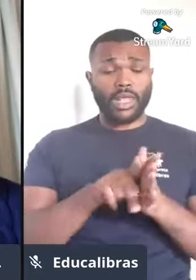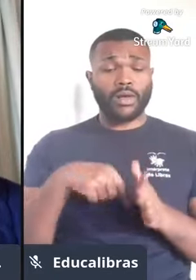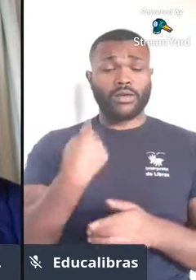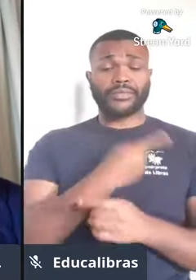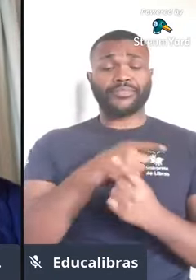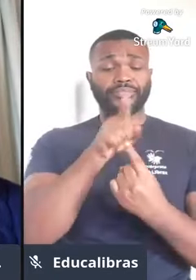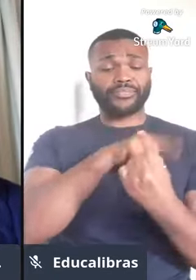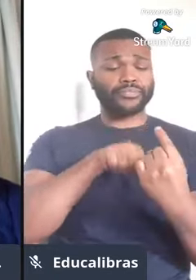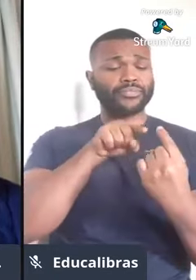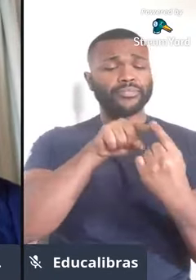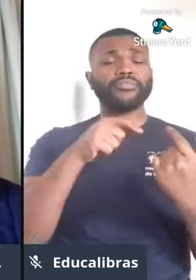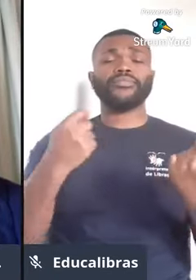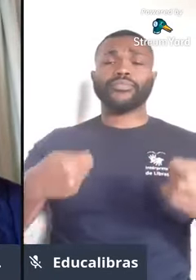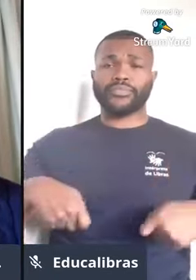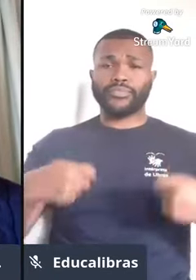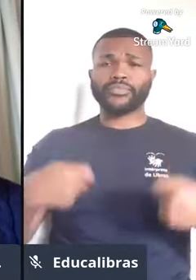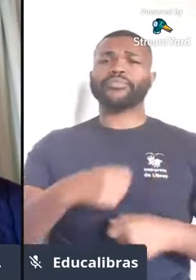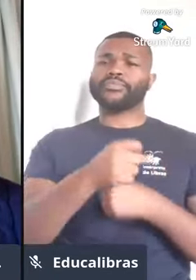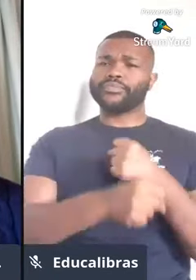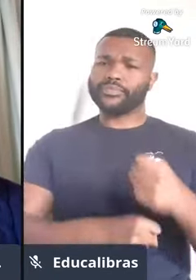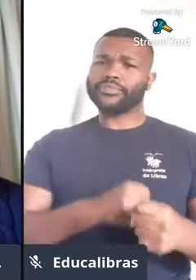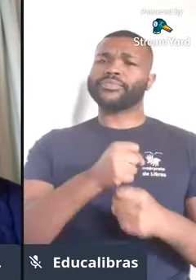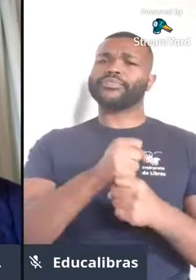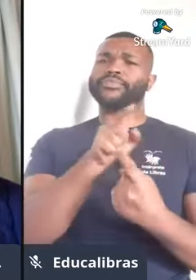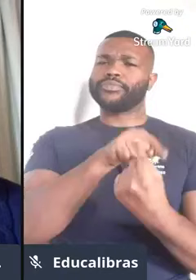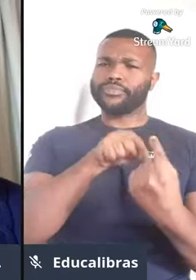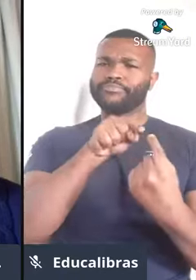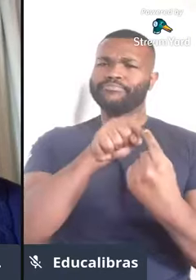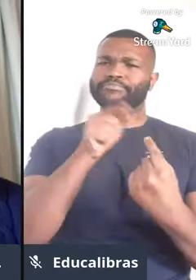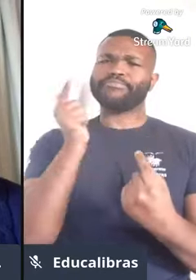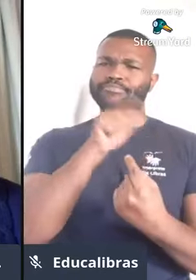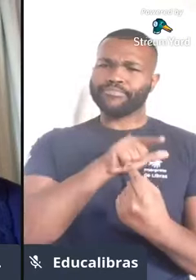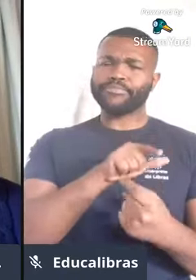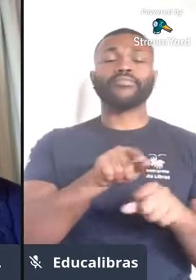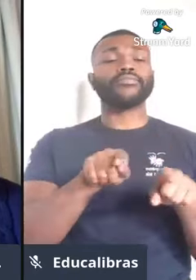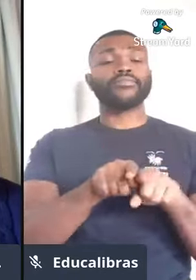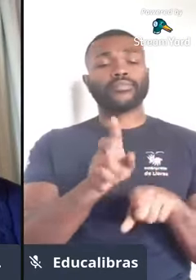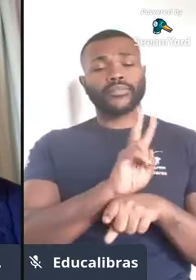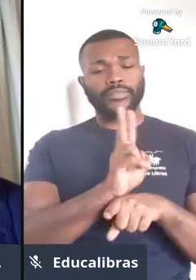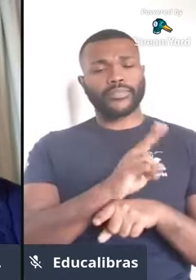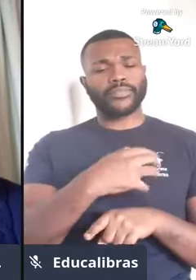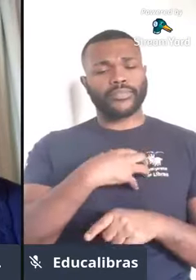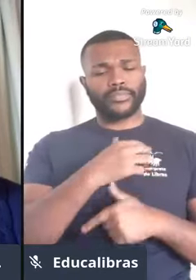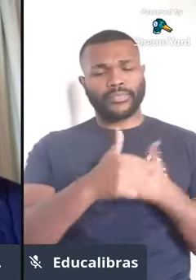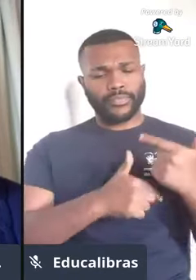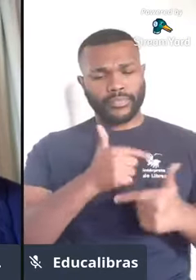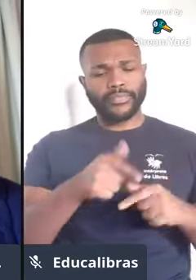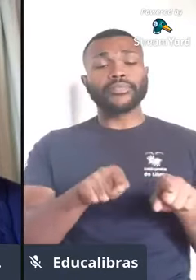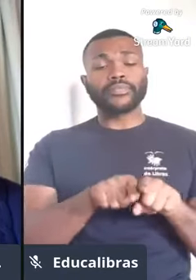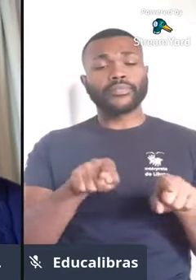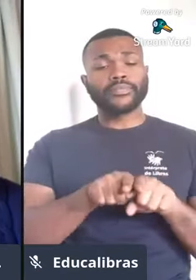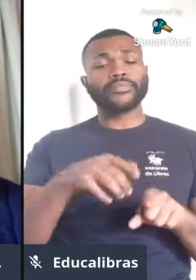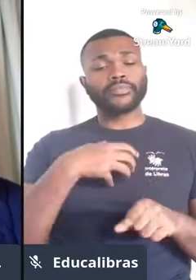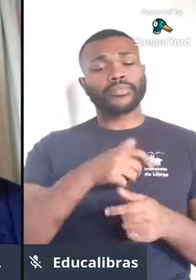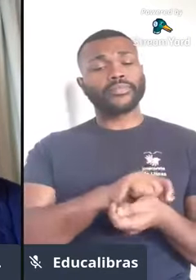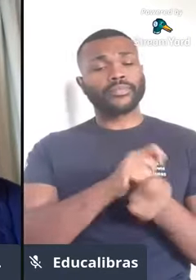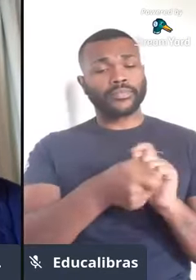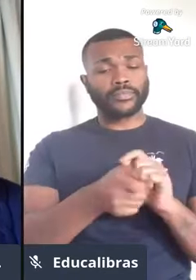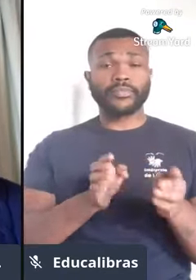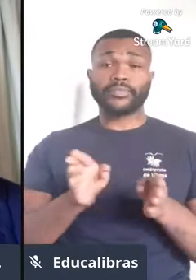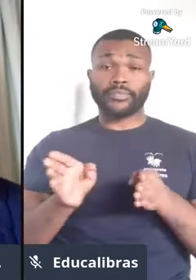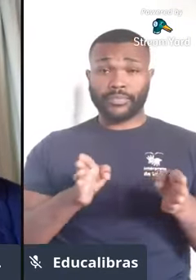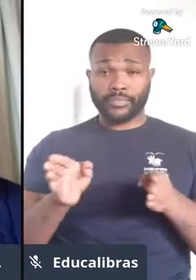temos que cumprir anualmente, fiscalizar condições de trabalho, fiscalizar condições de acessibilidade. E as questões de assédio moral,